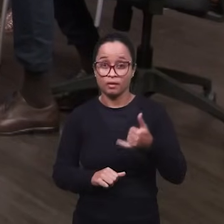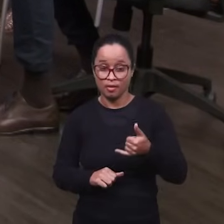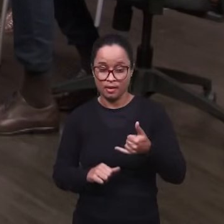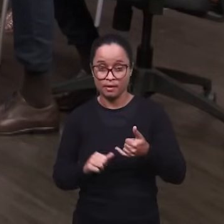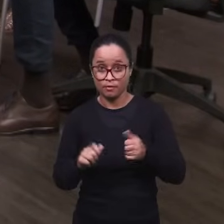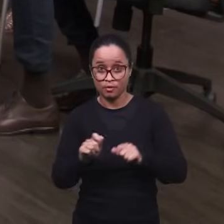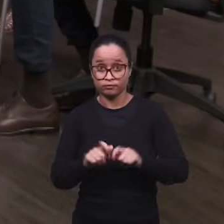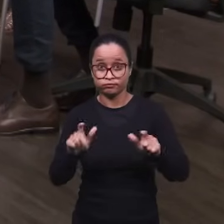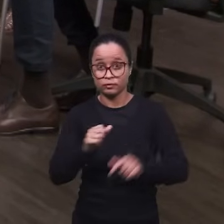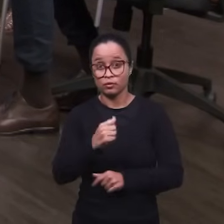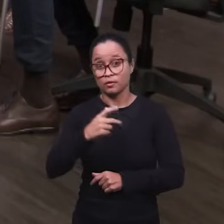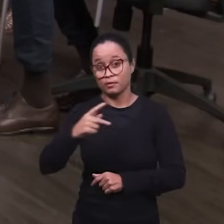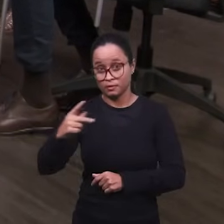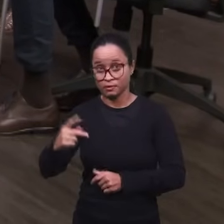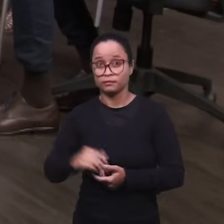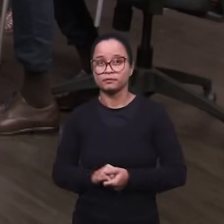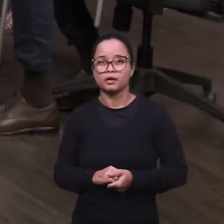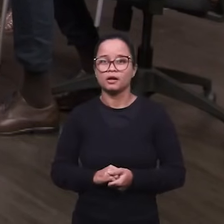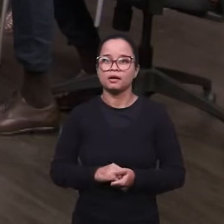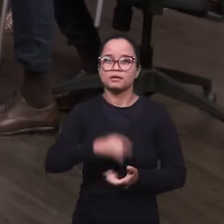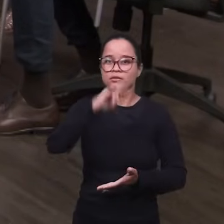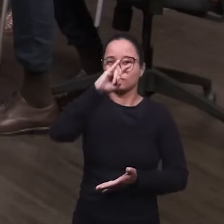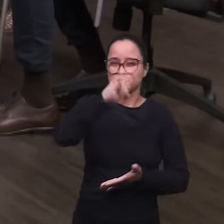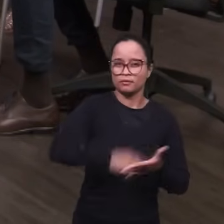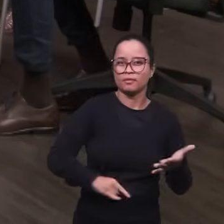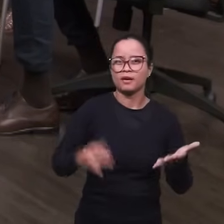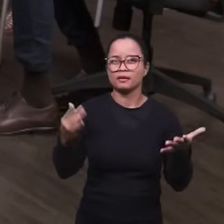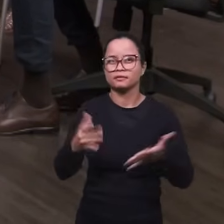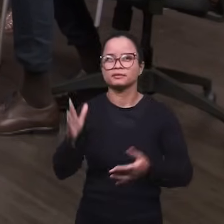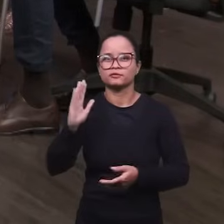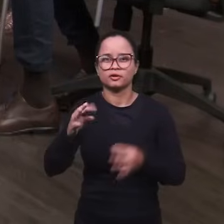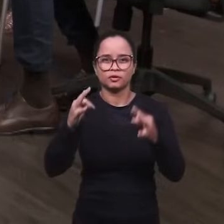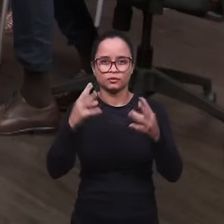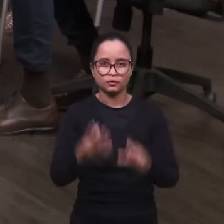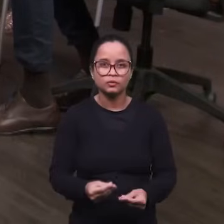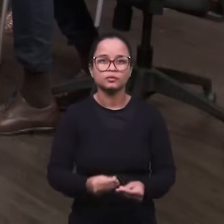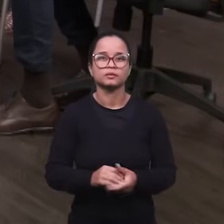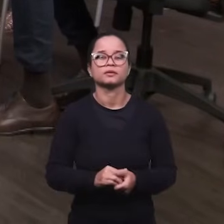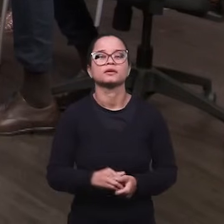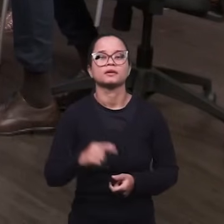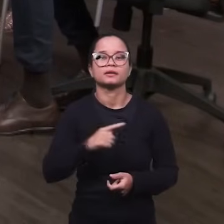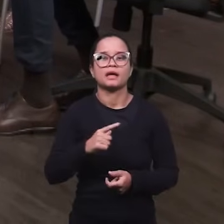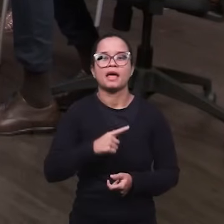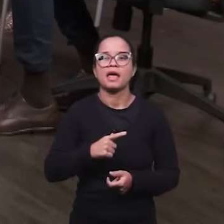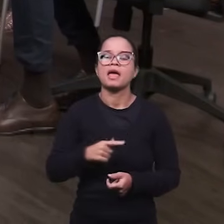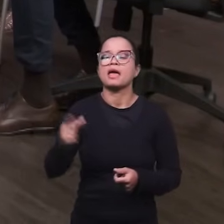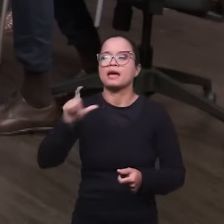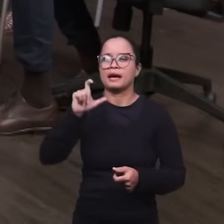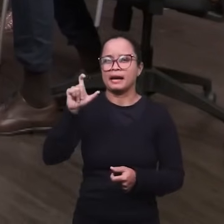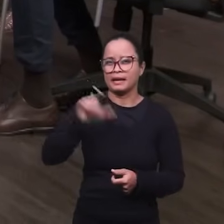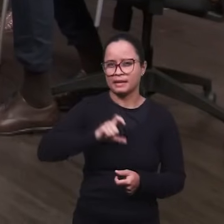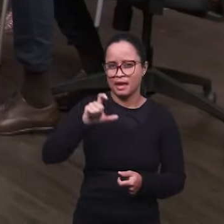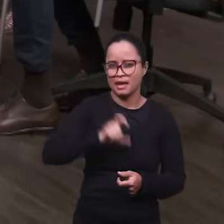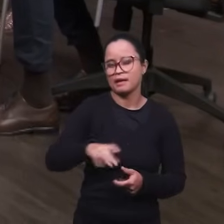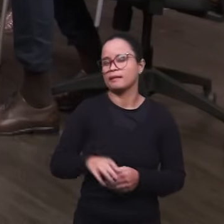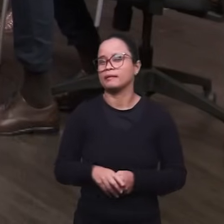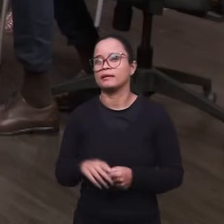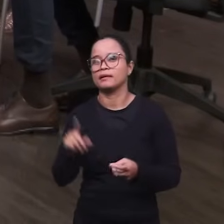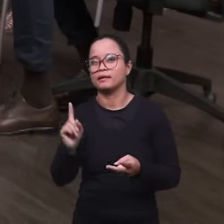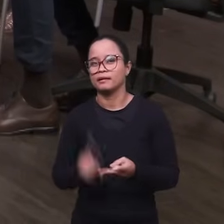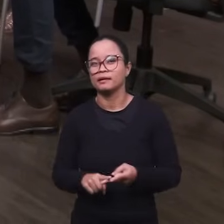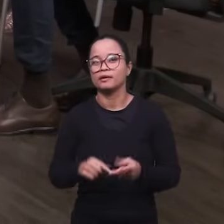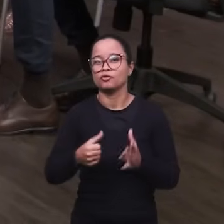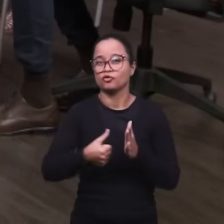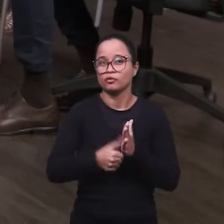aplicativos que eu tenho de documentos. Hoje em dia está tudo aqui, né? Carteira de motorista, título de eleitor, GovBR e tal. O nome do